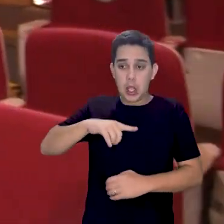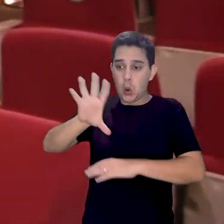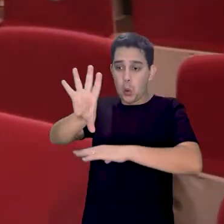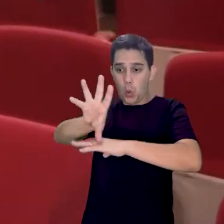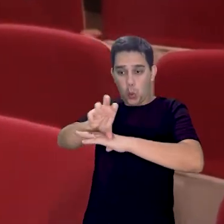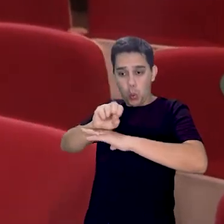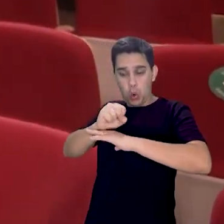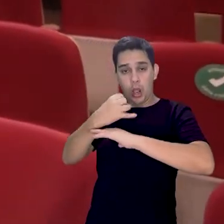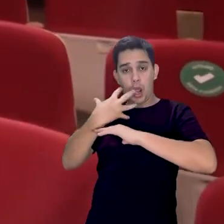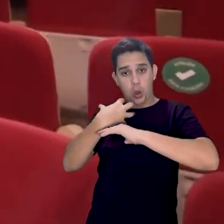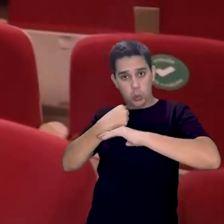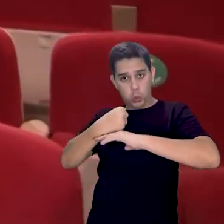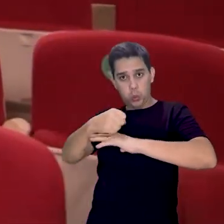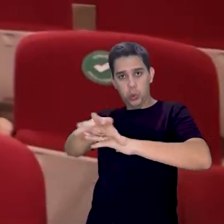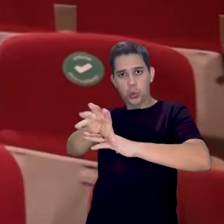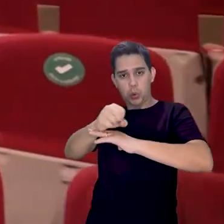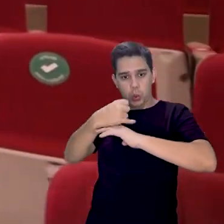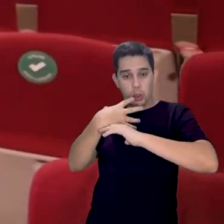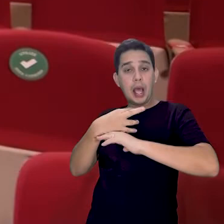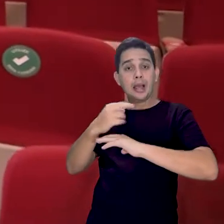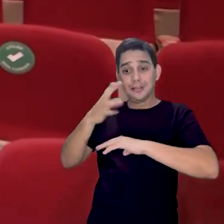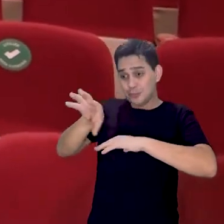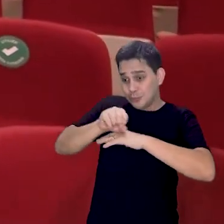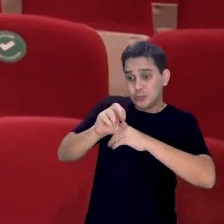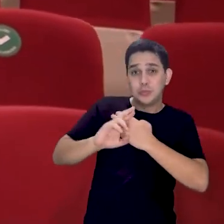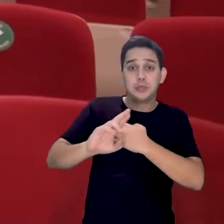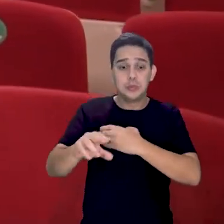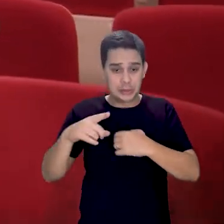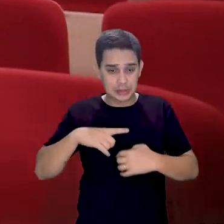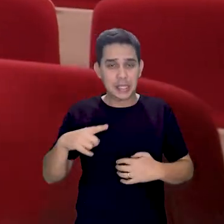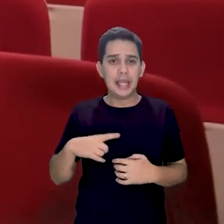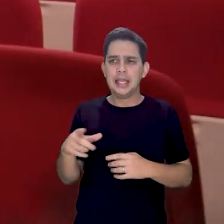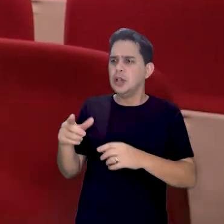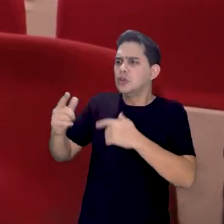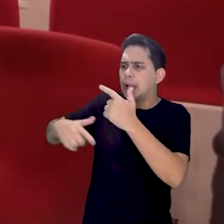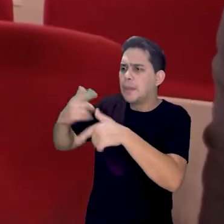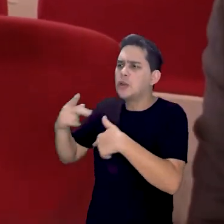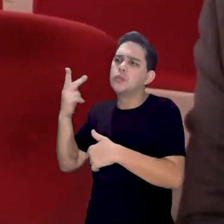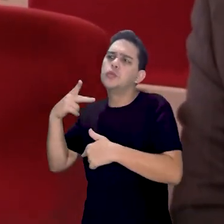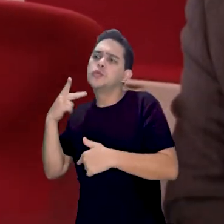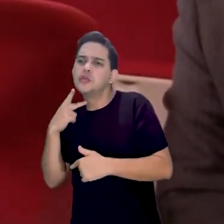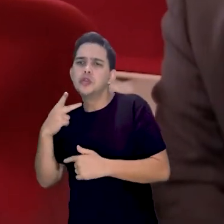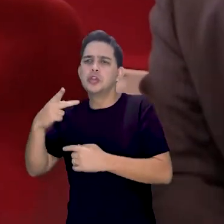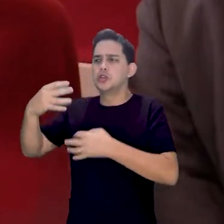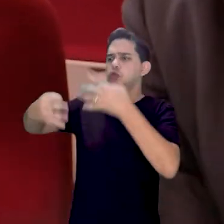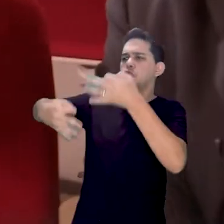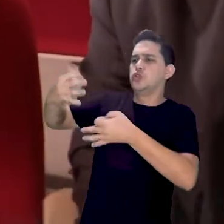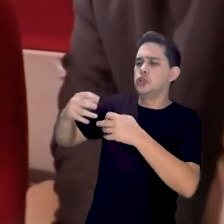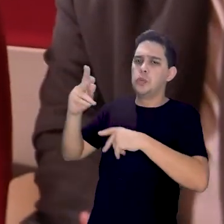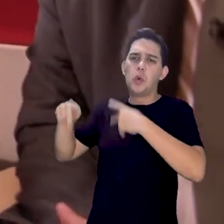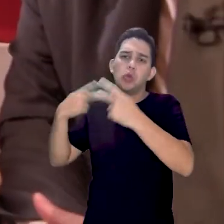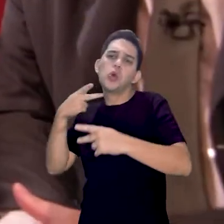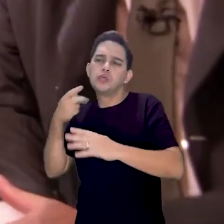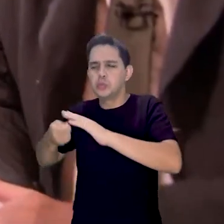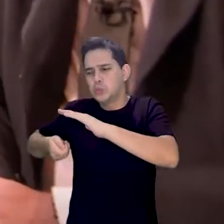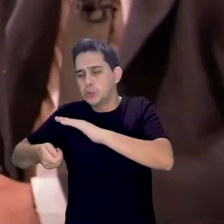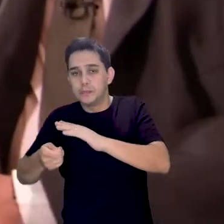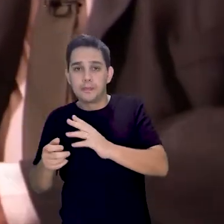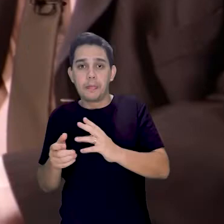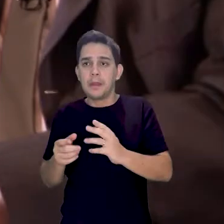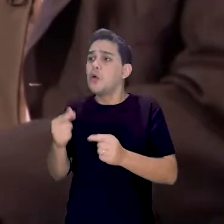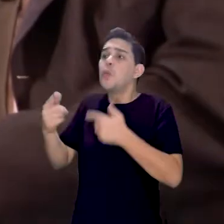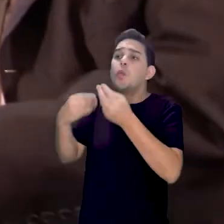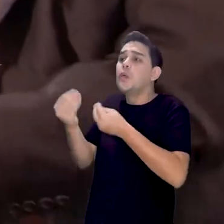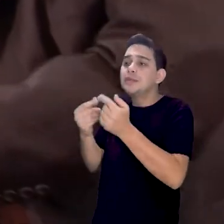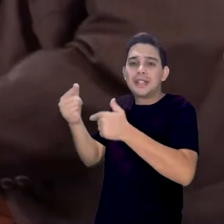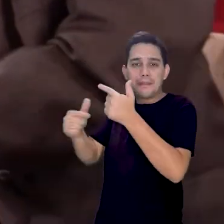trabalho realizado por promotores e procuradores de justiça. Hoje, para falar um pouquinho sobre esse importante órgão, a nossa equipe vai entrevistar o ouvidor